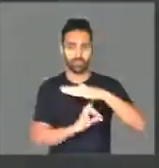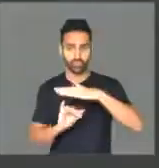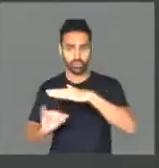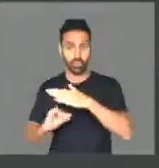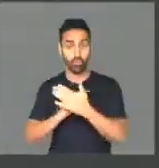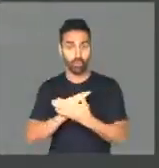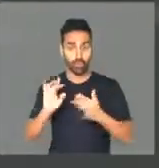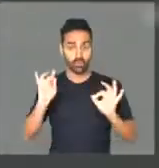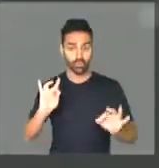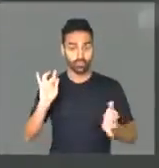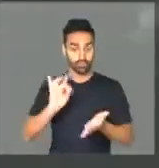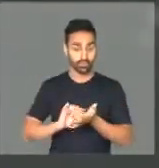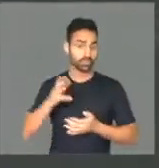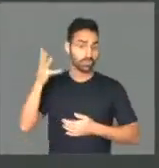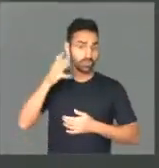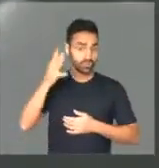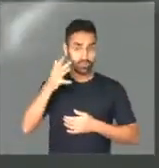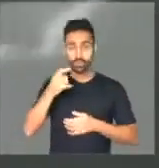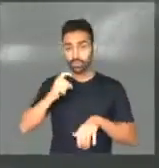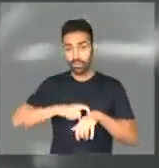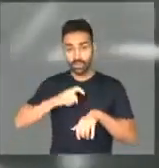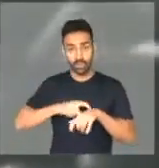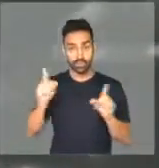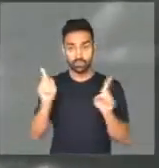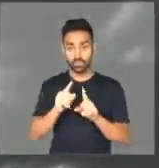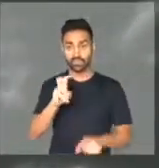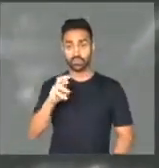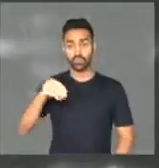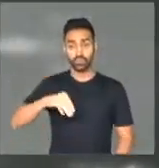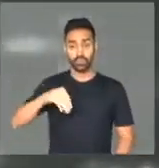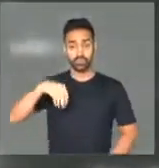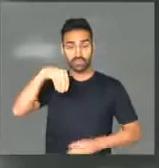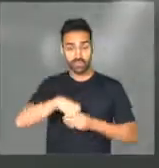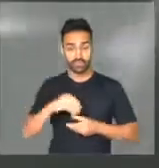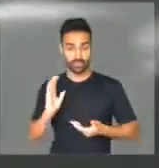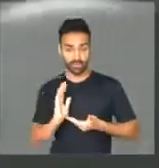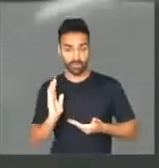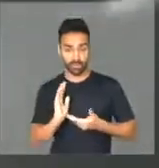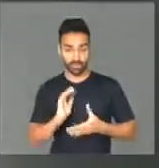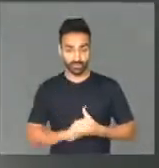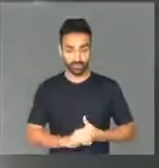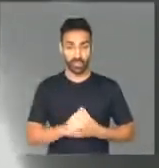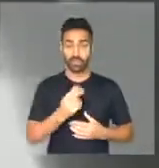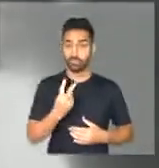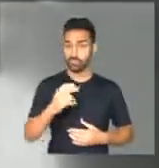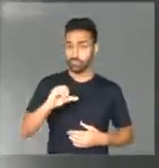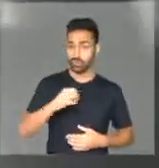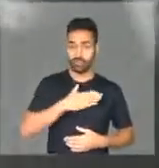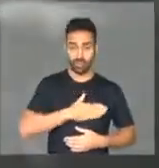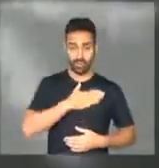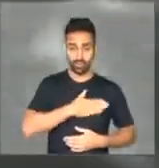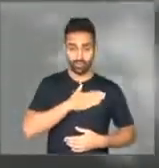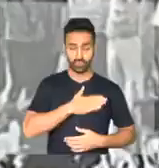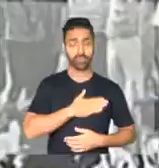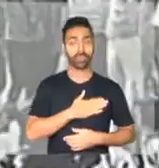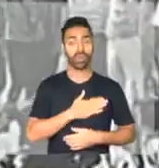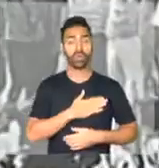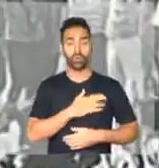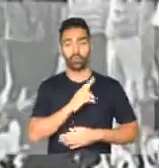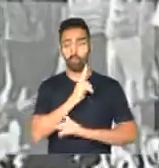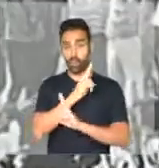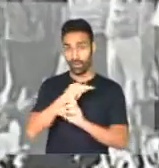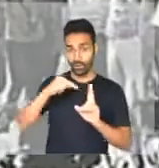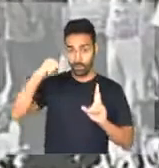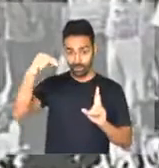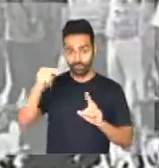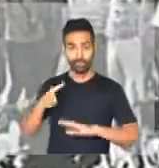origem em um discurso de menos de 5 minutos no plenário da Câmara. Em 29 de agosto, a Universidade de Brasília